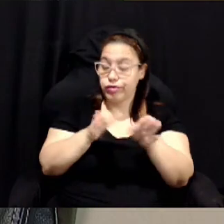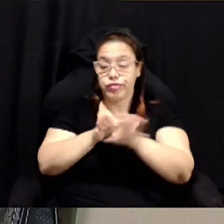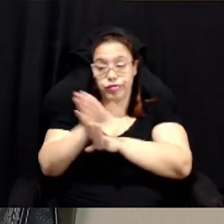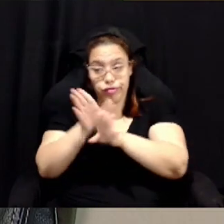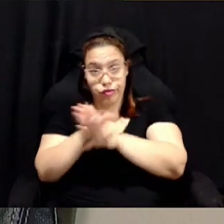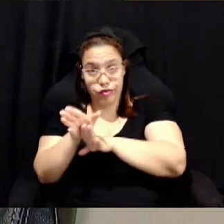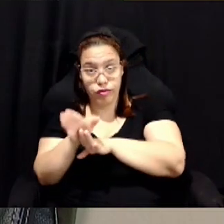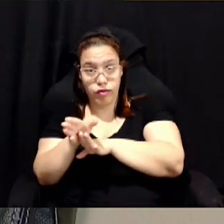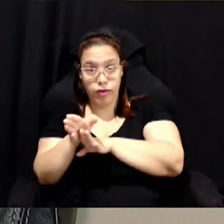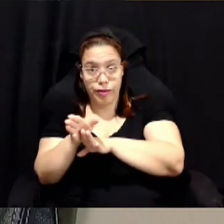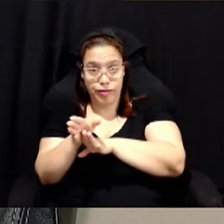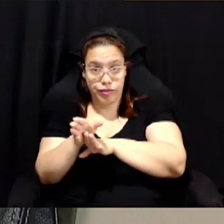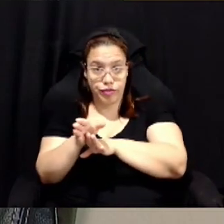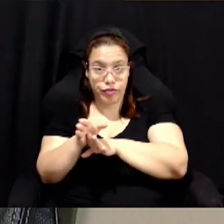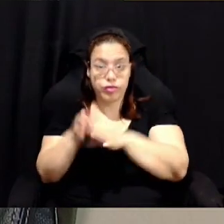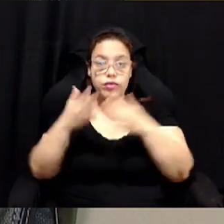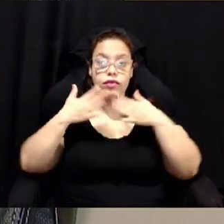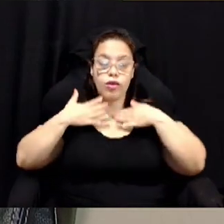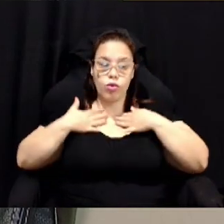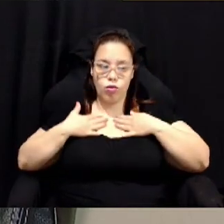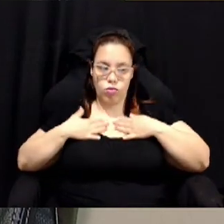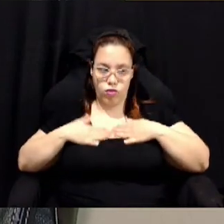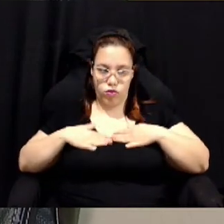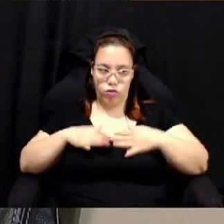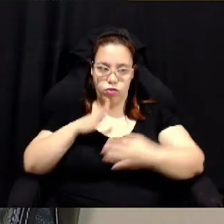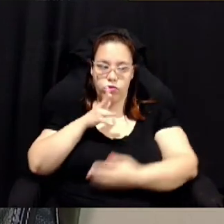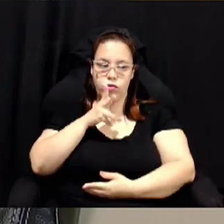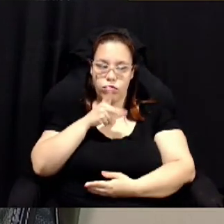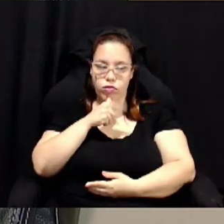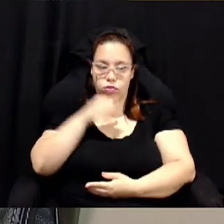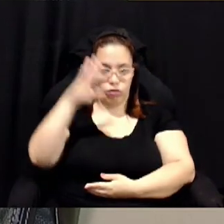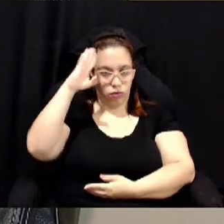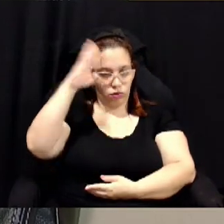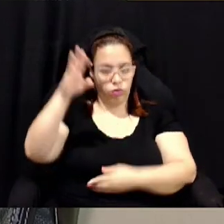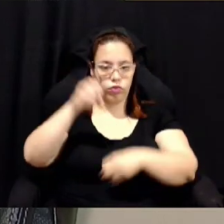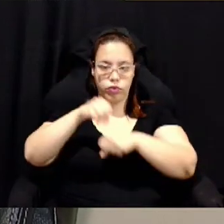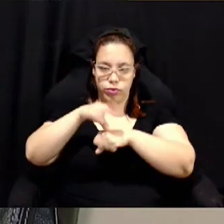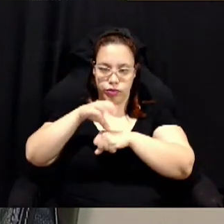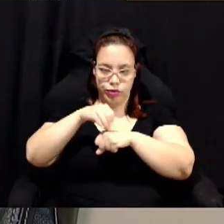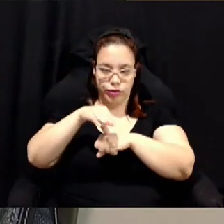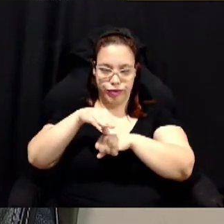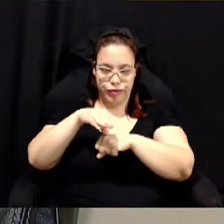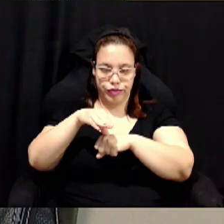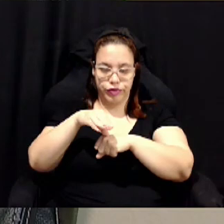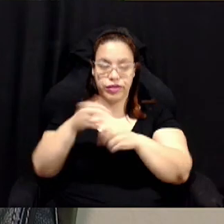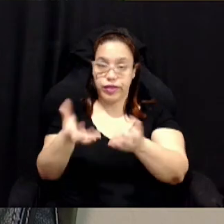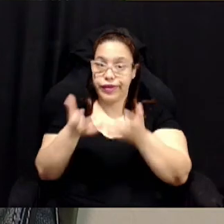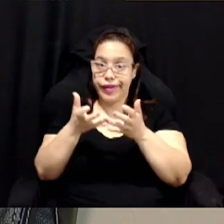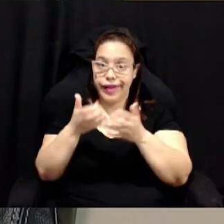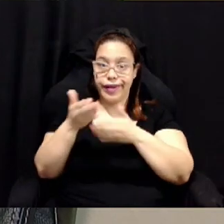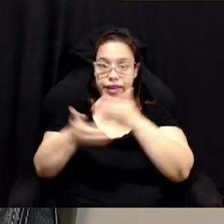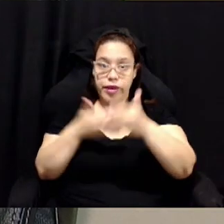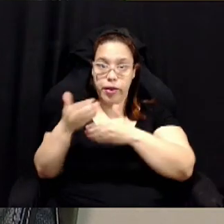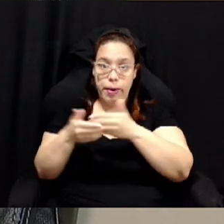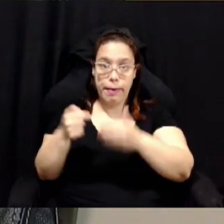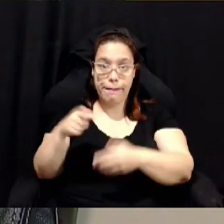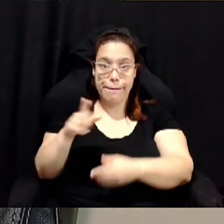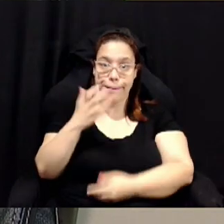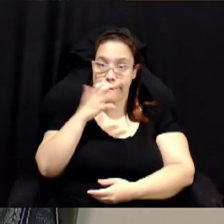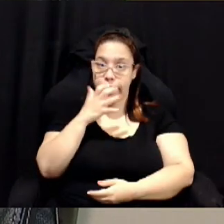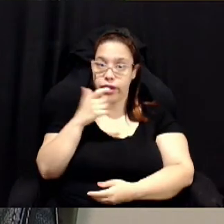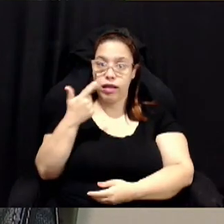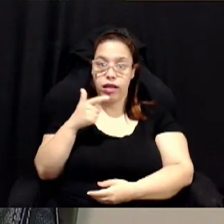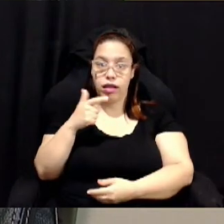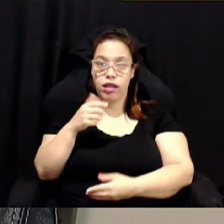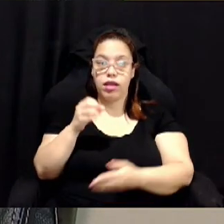sempre devagar. Então, essa assim, é a minha principal orientação. Não adianta você querer participar, querer ir com o seu cachorro, mas se ele não estiver